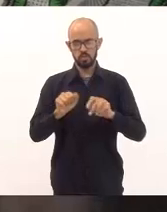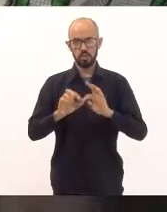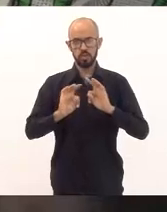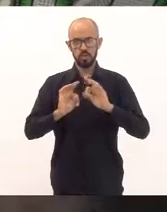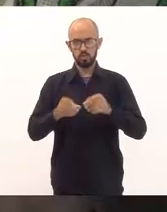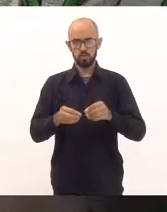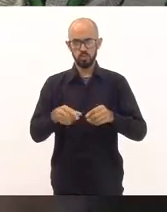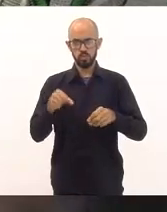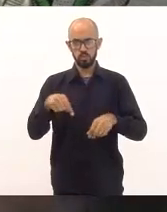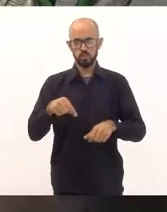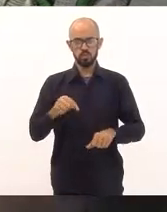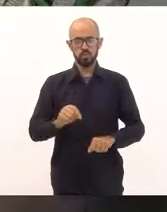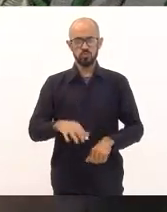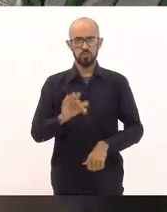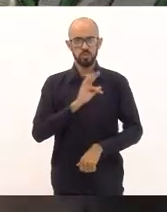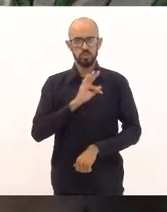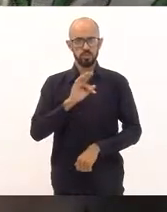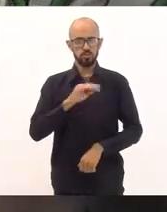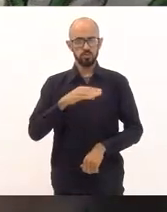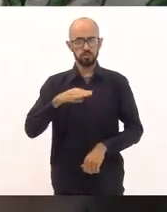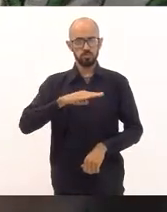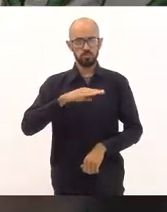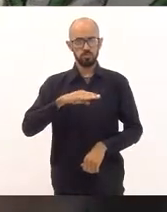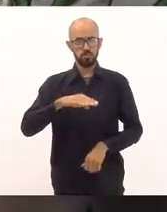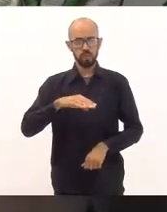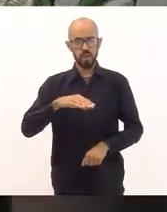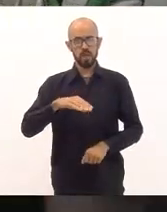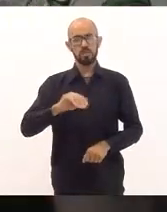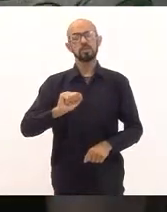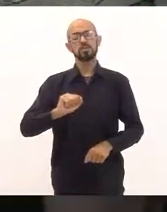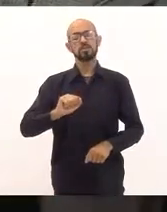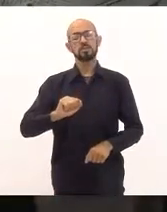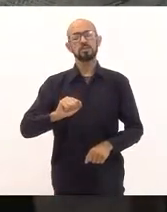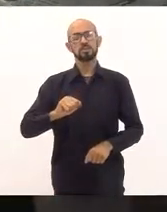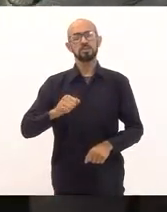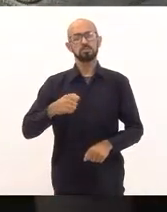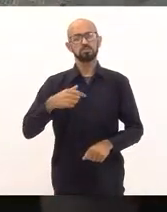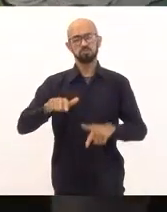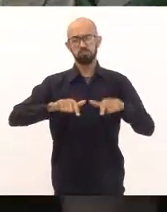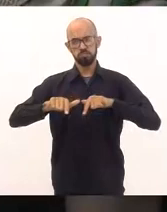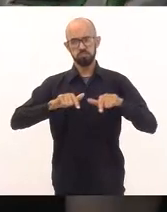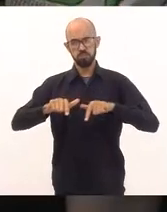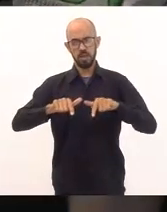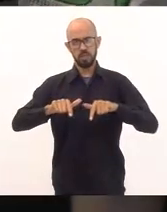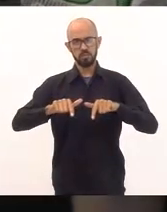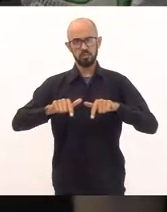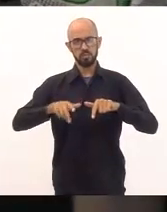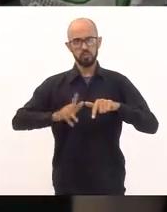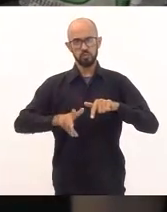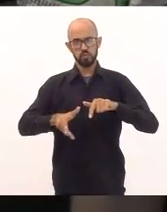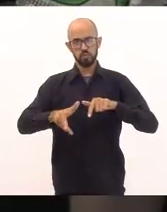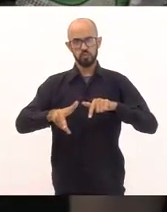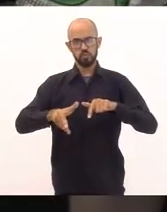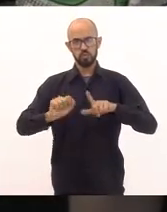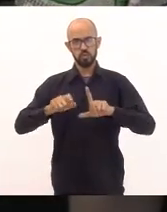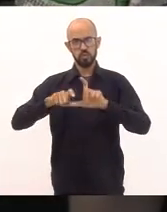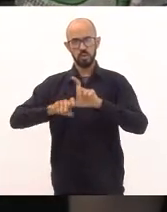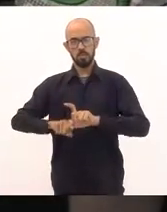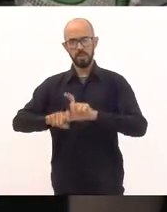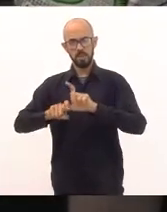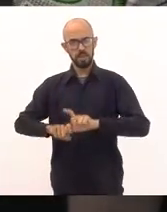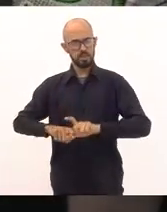ativos, militares ativos do Estado do Rio de Janeiro, veteranos, pensionistas, órfãos e